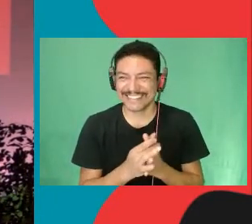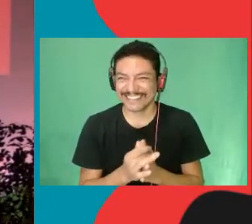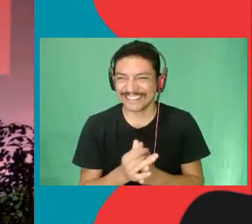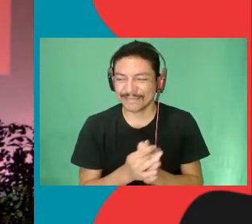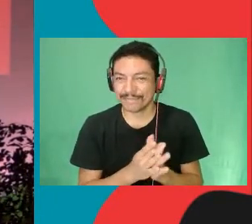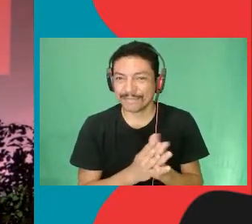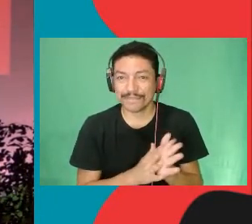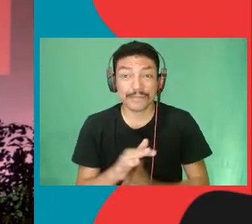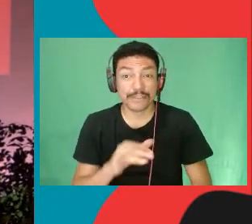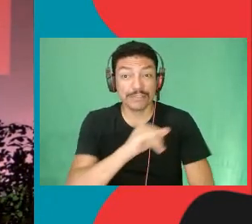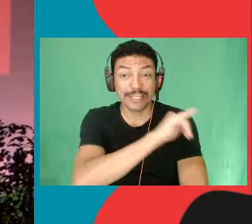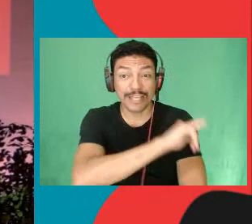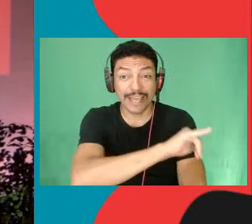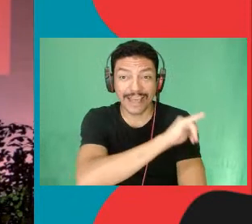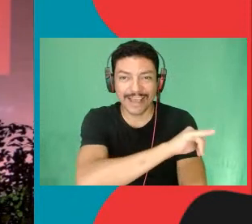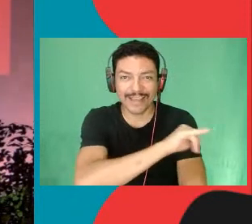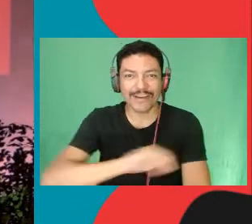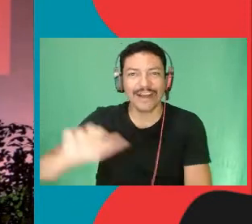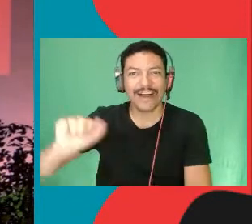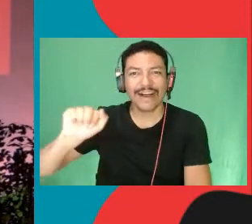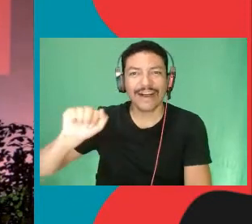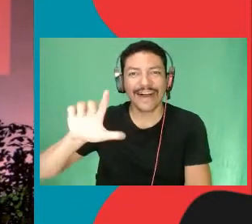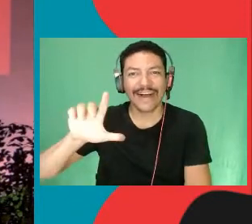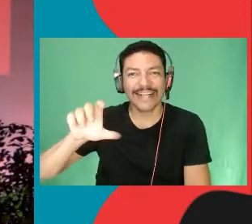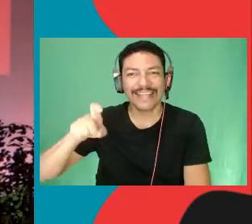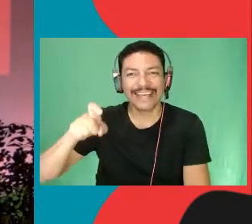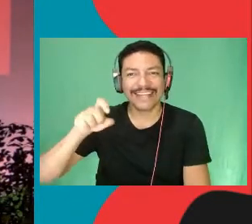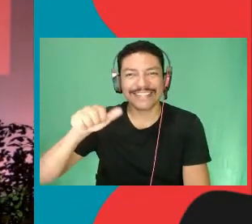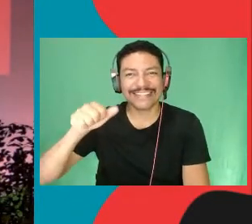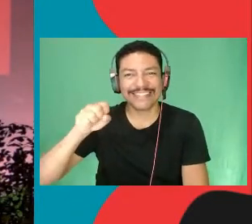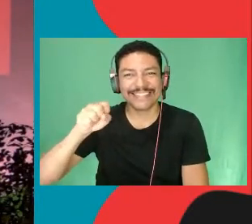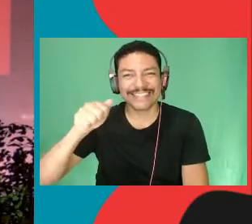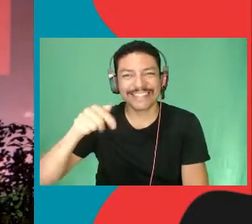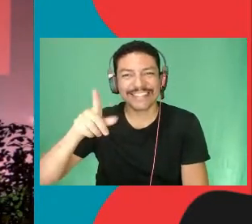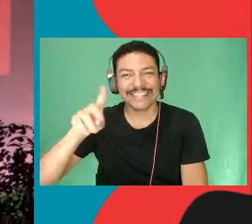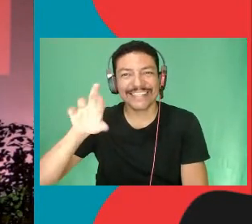Rio de Janeiro, Alexandra do Rio de Janeiro, seja bem-vinda.